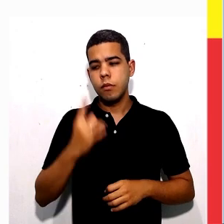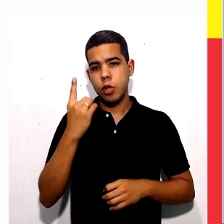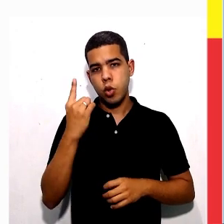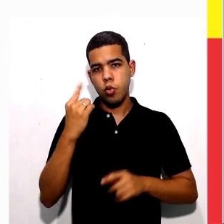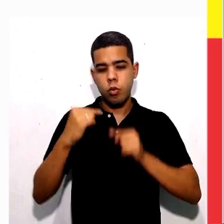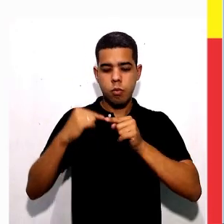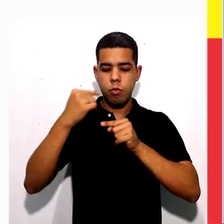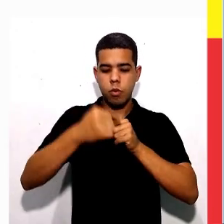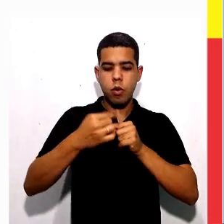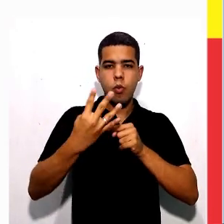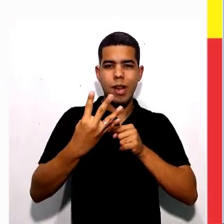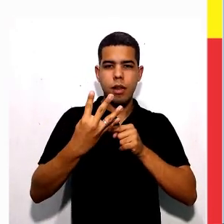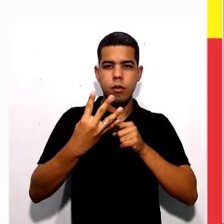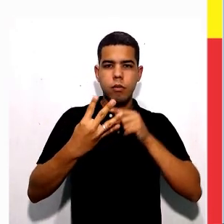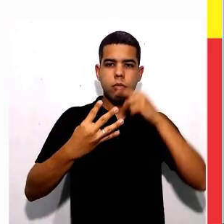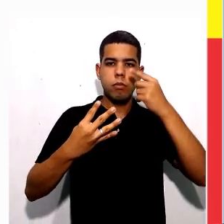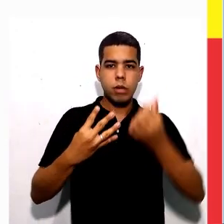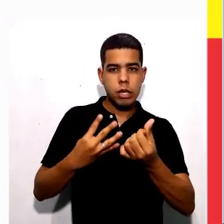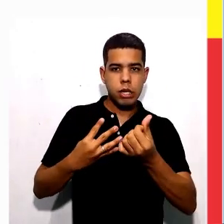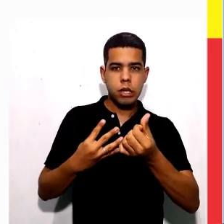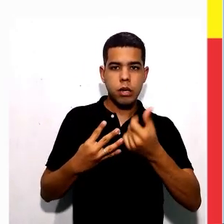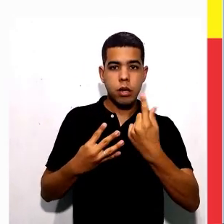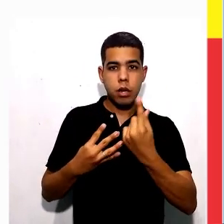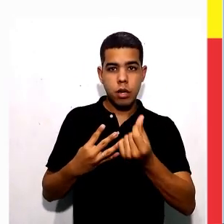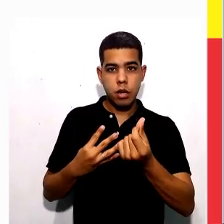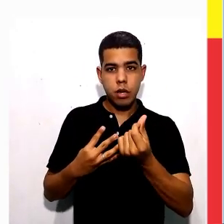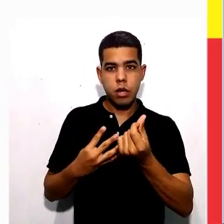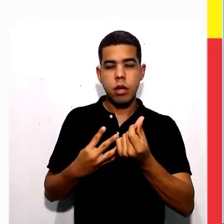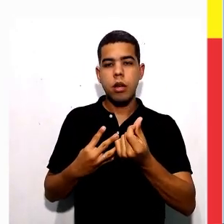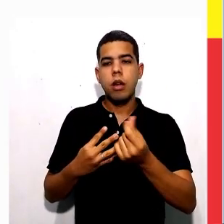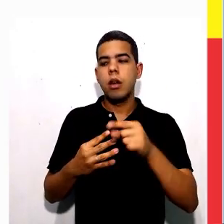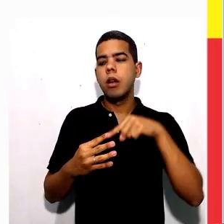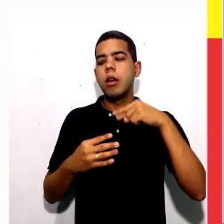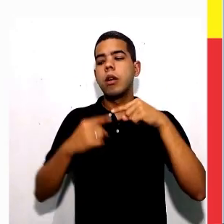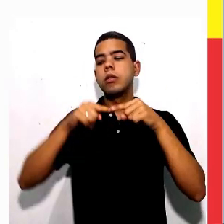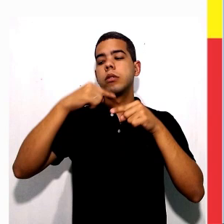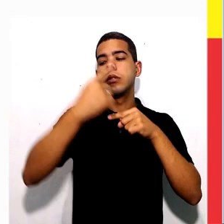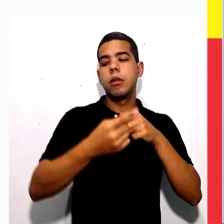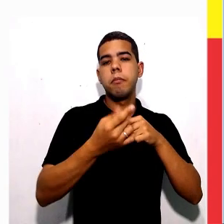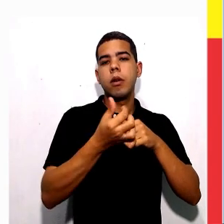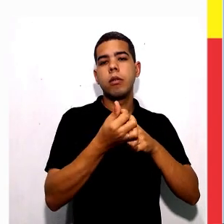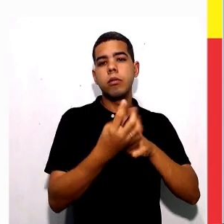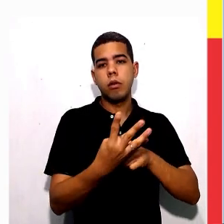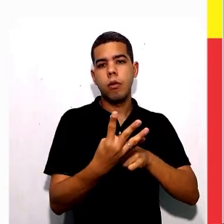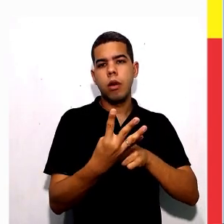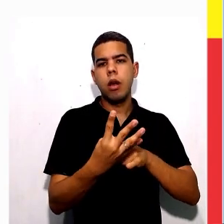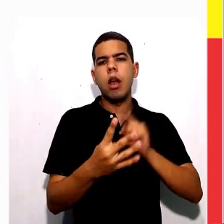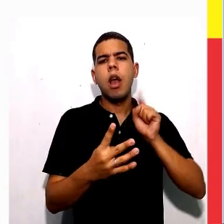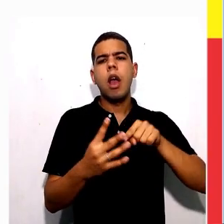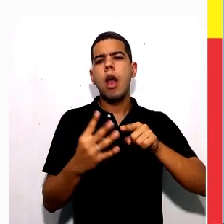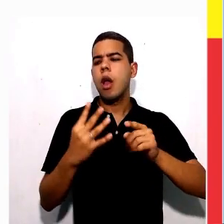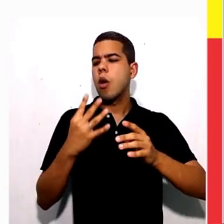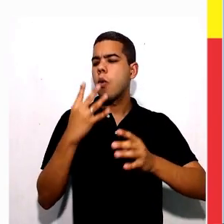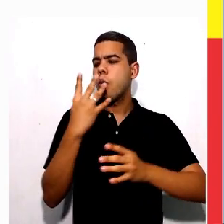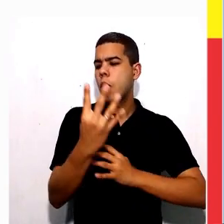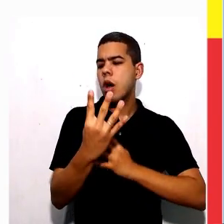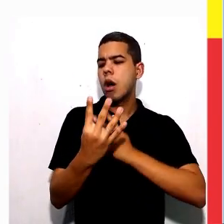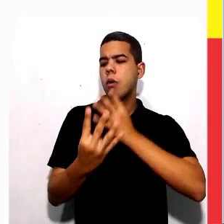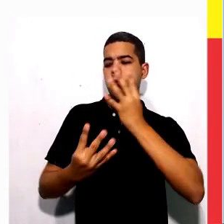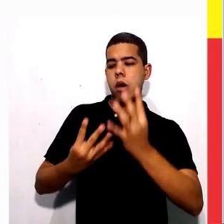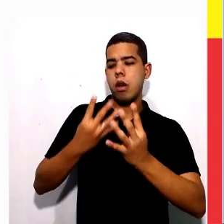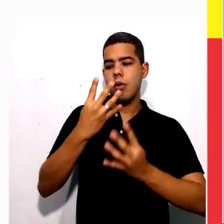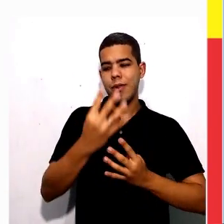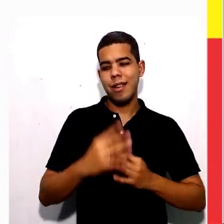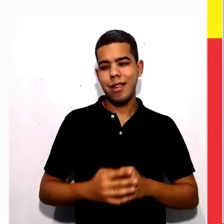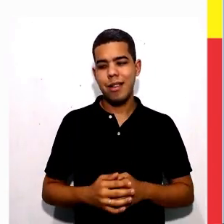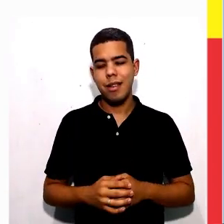virou 4. Depois 16. Depois 64. Isso acontece o quê? Vai pulando de 4 em 4. Então,